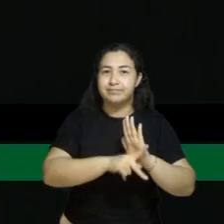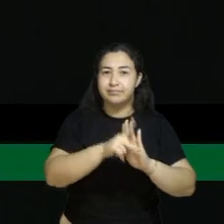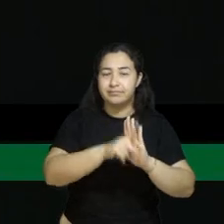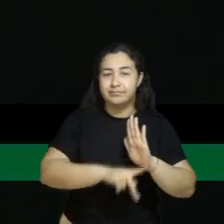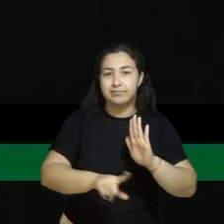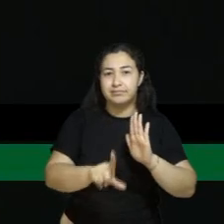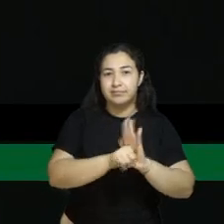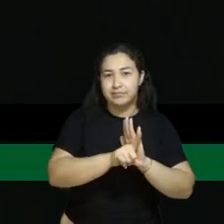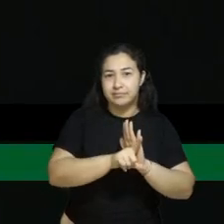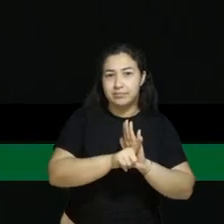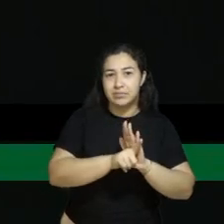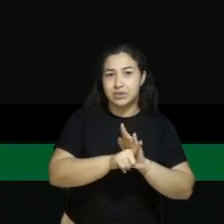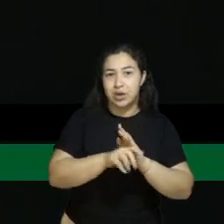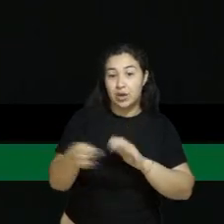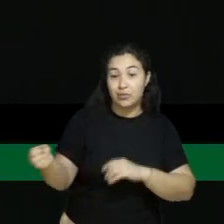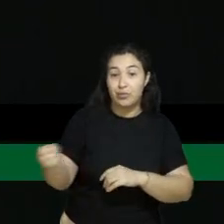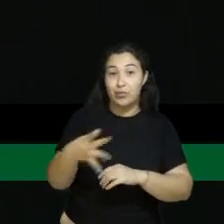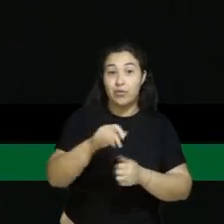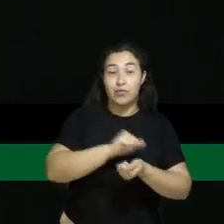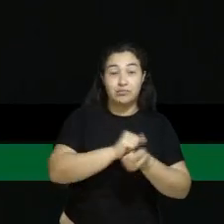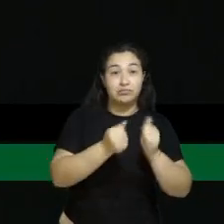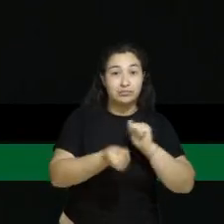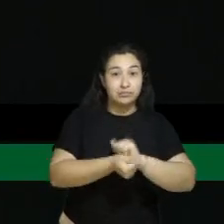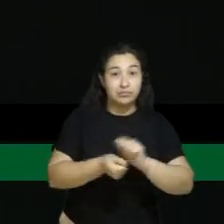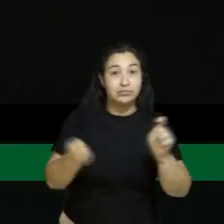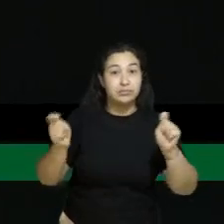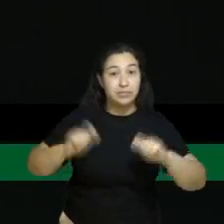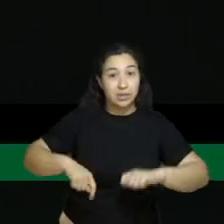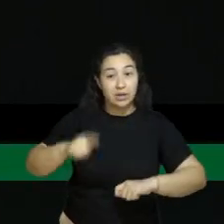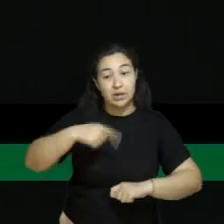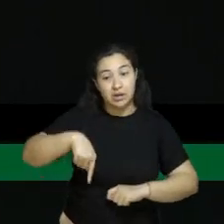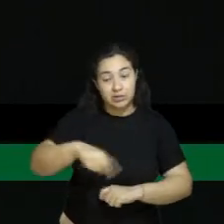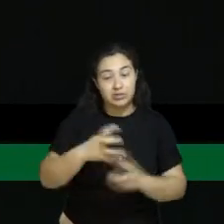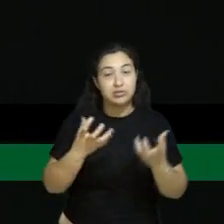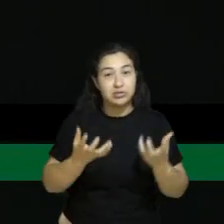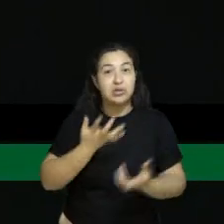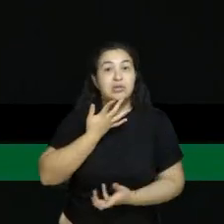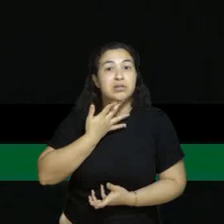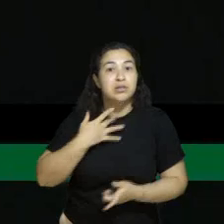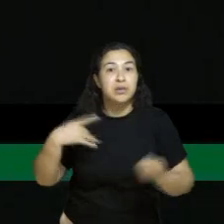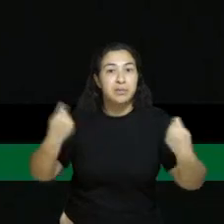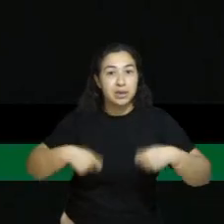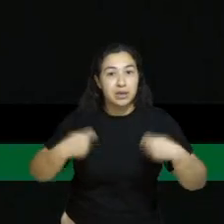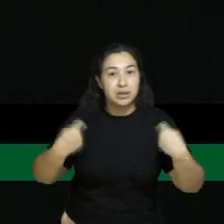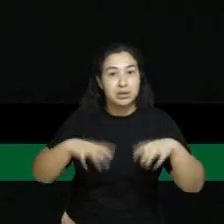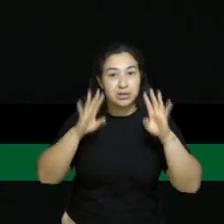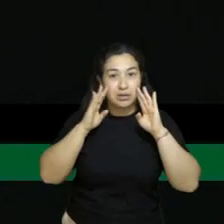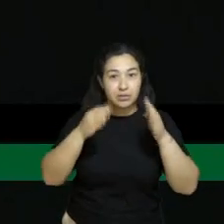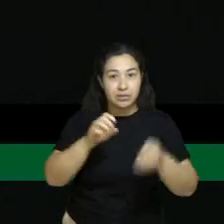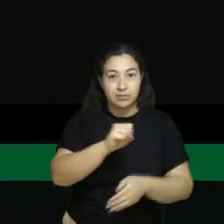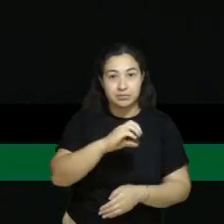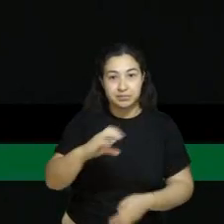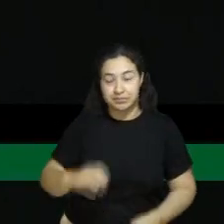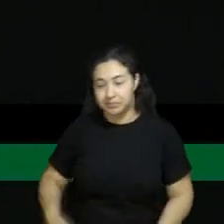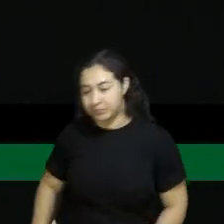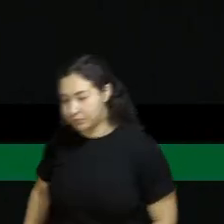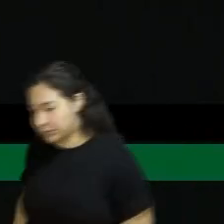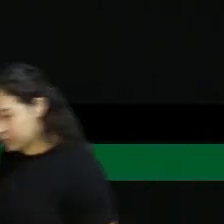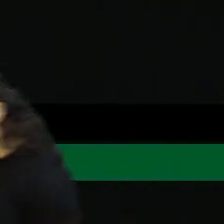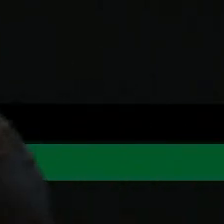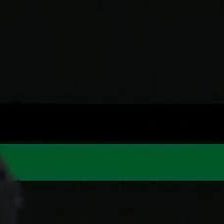muito mais robusto e adaptado ao que nós desejamos e necessitamos para Santa Catarina. Senhor